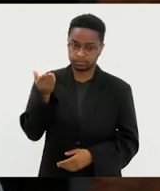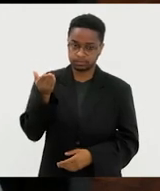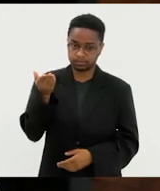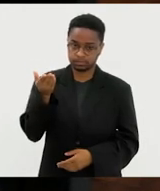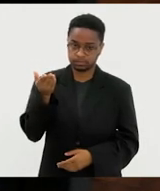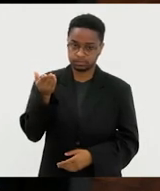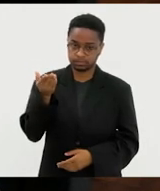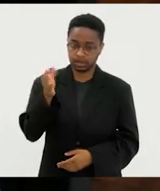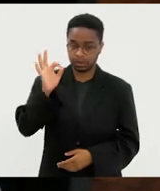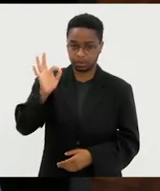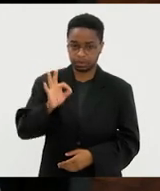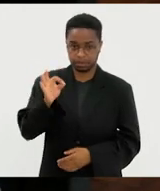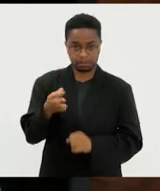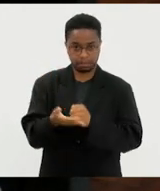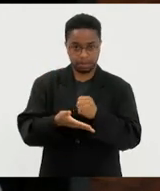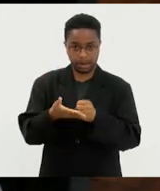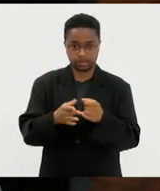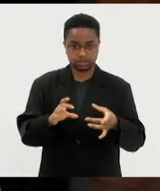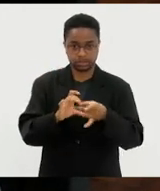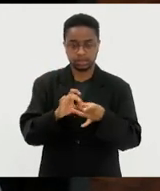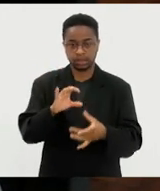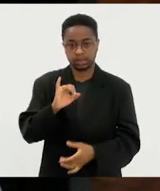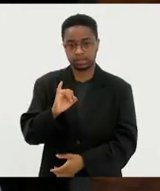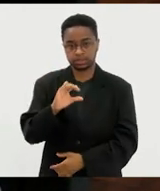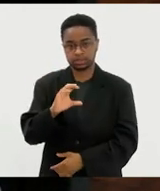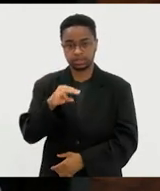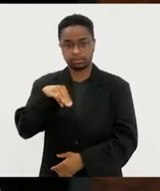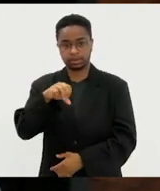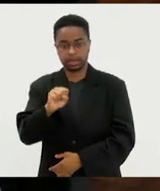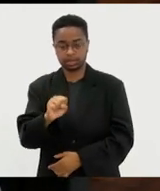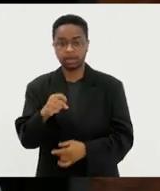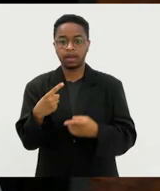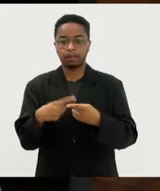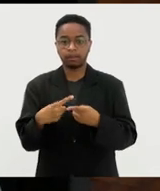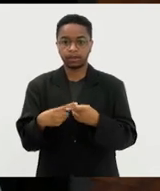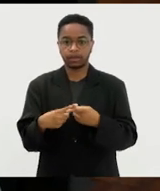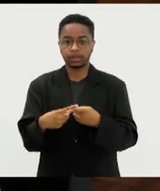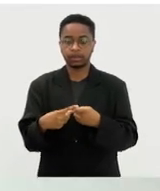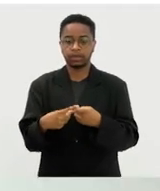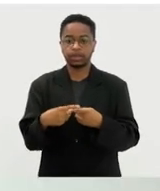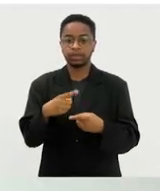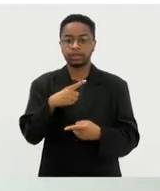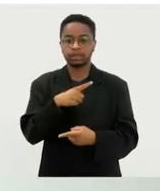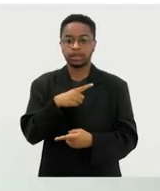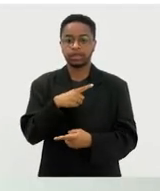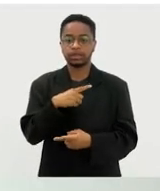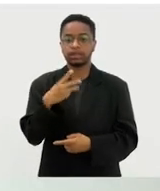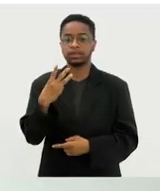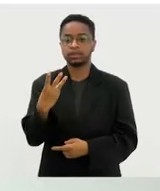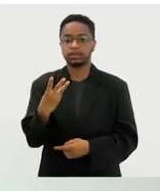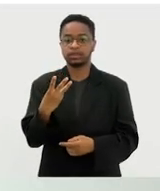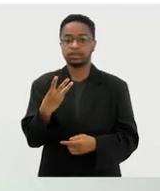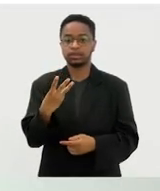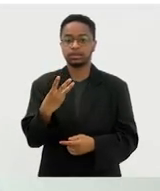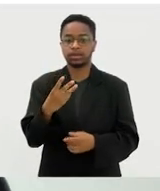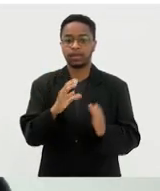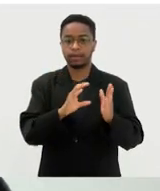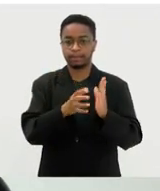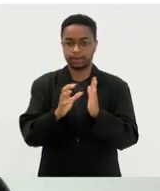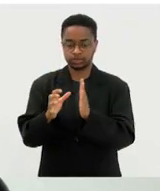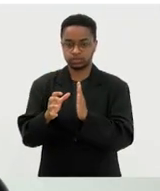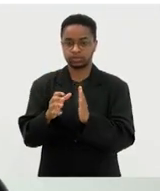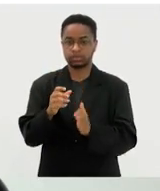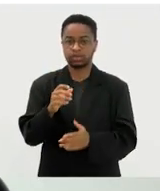a sua alíquota base do ICMS, porque lá teve uma unidade de 3 partidos, PT, PSOL